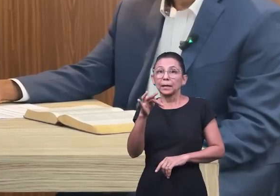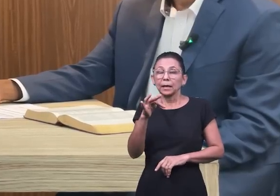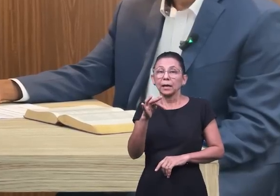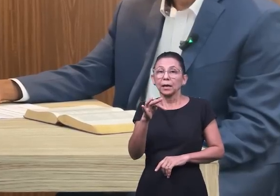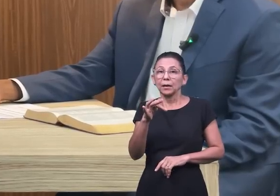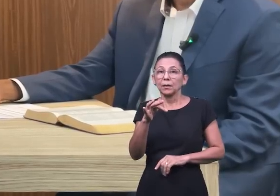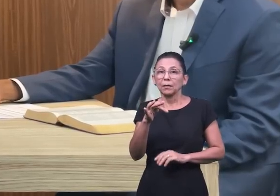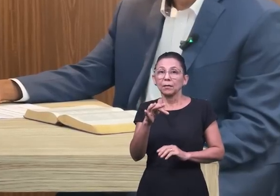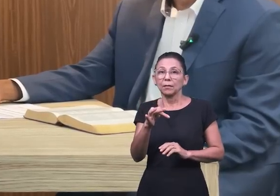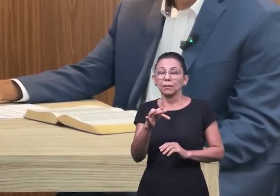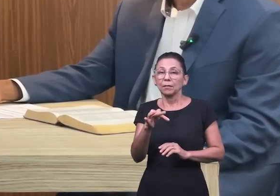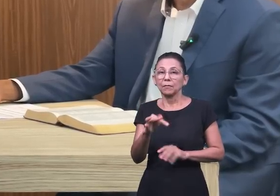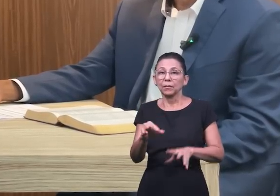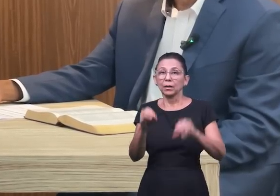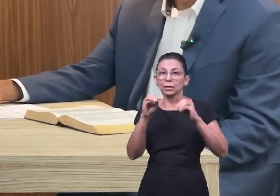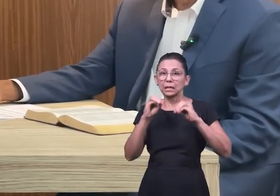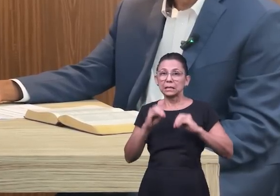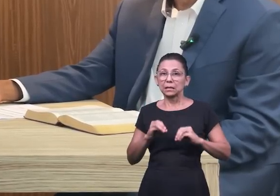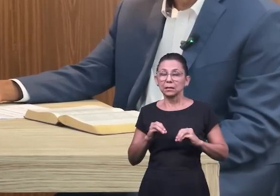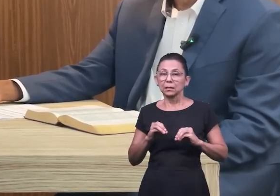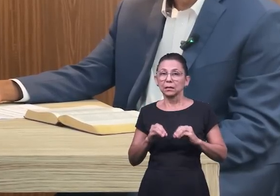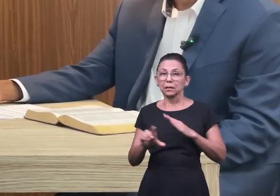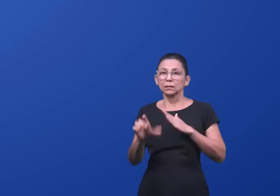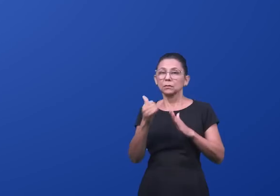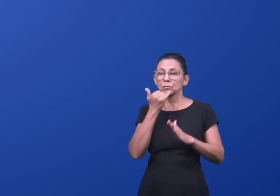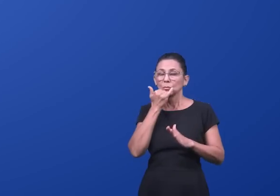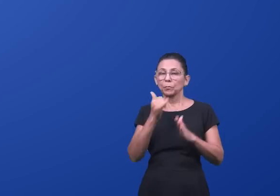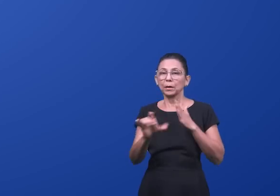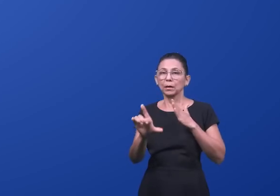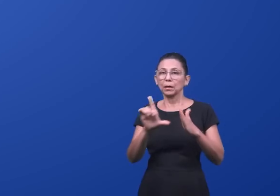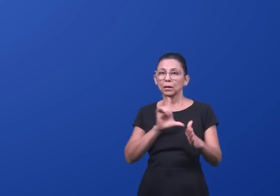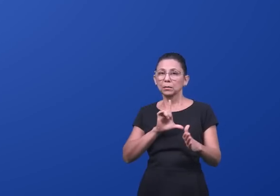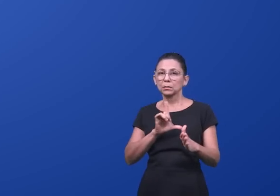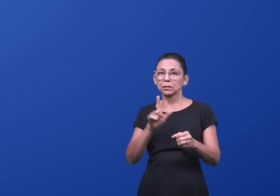companheiro Alfredo Júnior, de Passo Fundo, Rio Grande do Sul. O